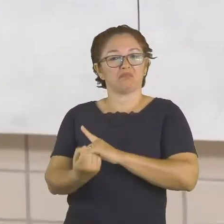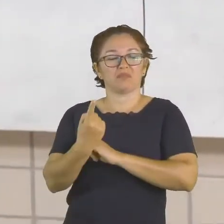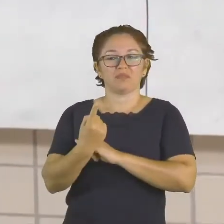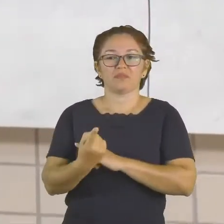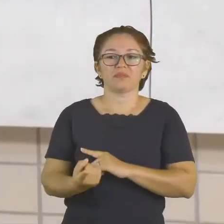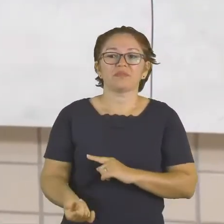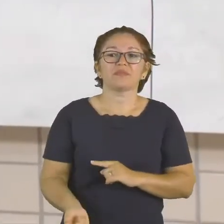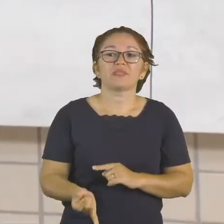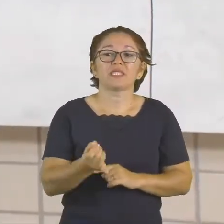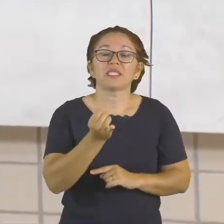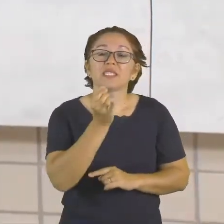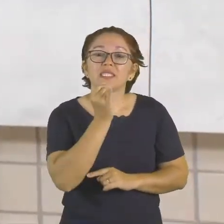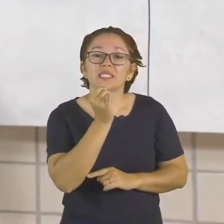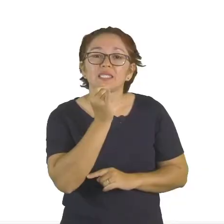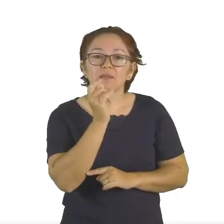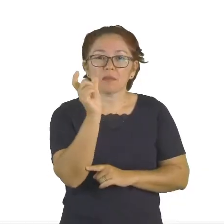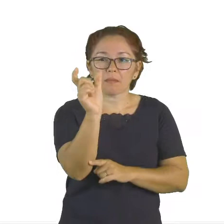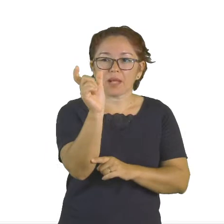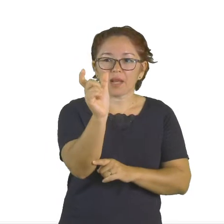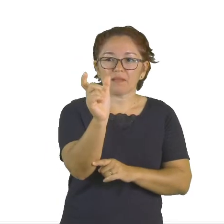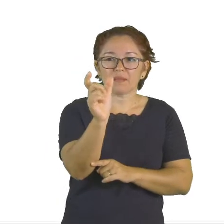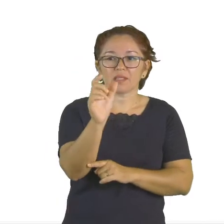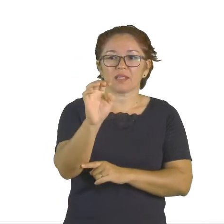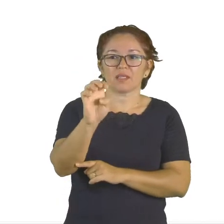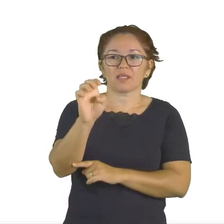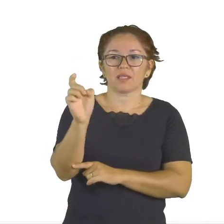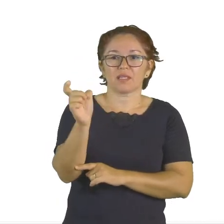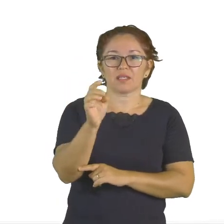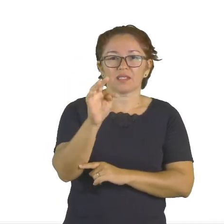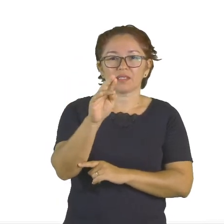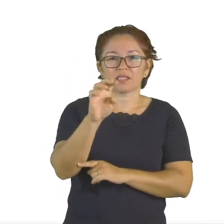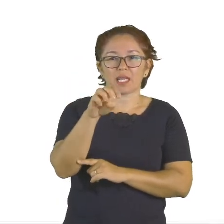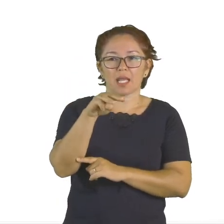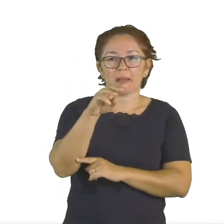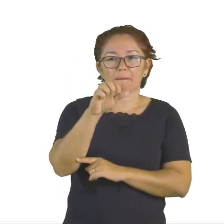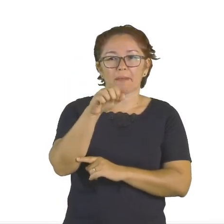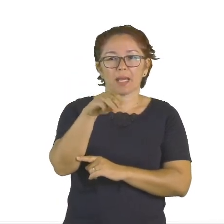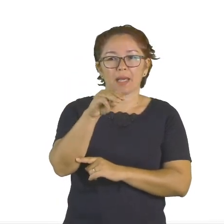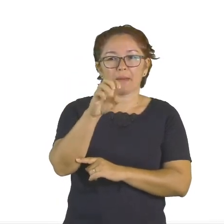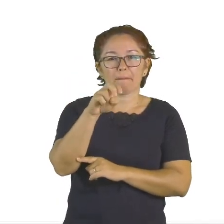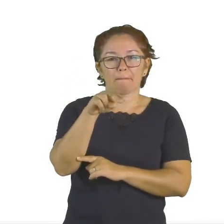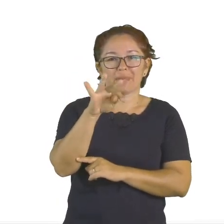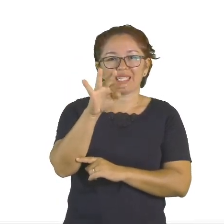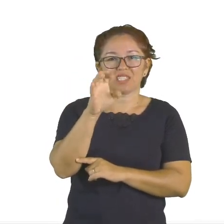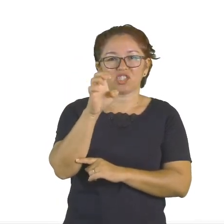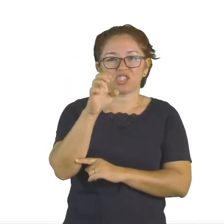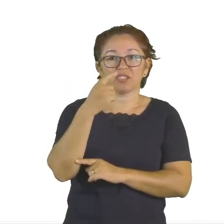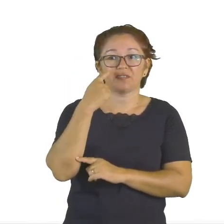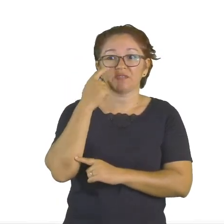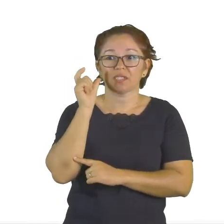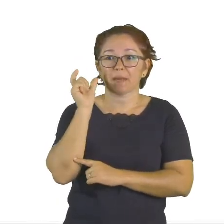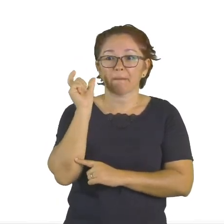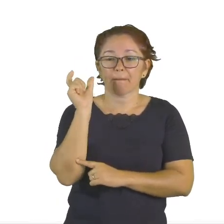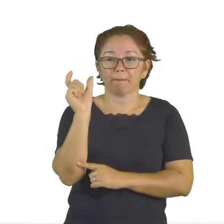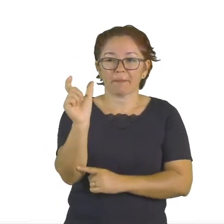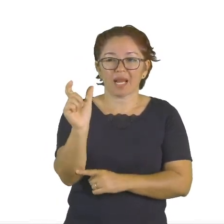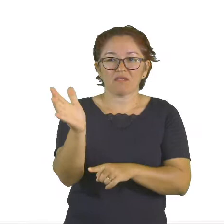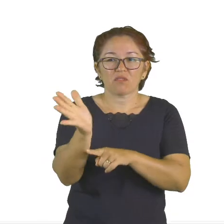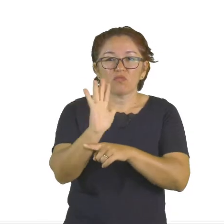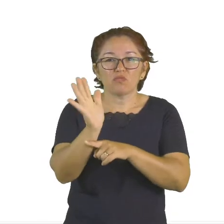extremamente. Eu quero que a produção coloque aí o vídeo, porque assim com o vídeo a gente